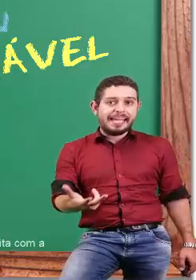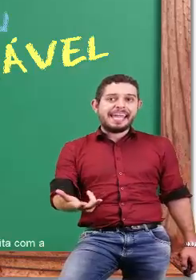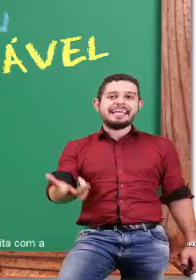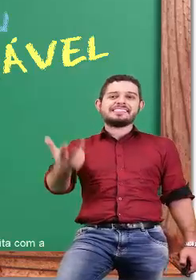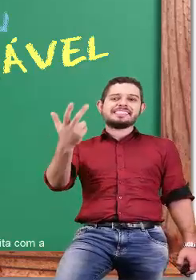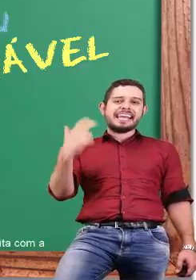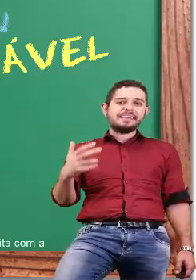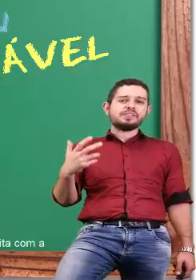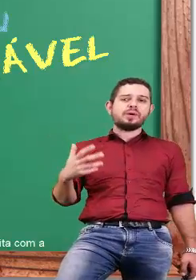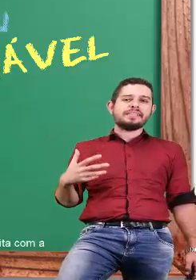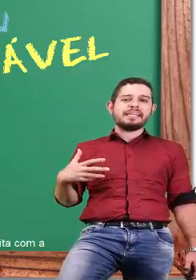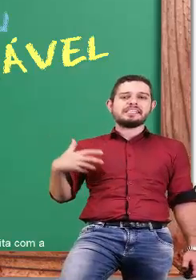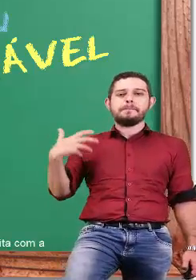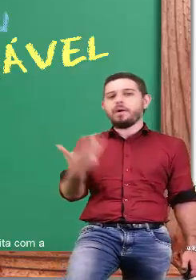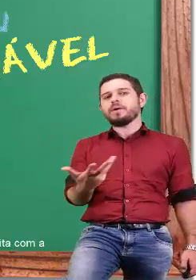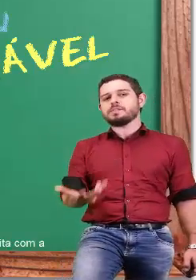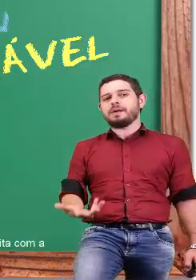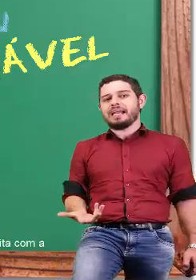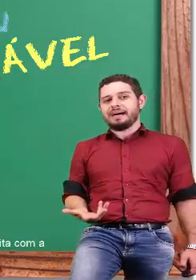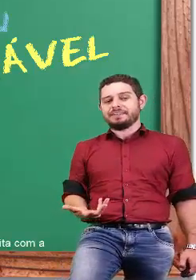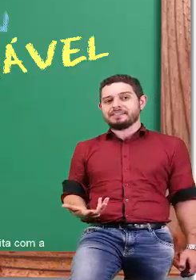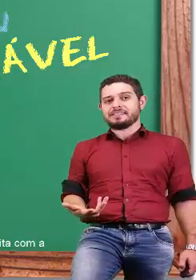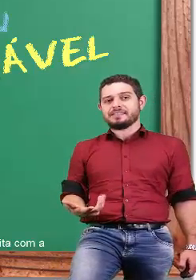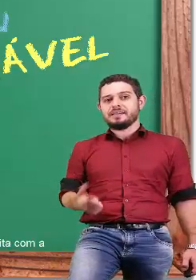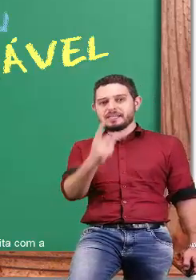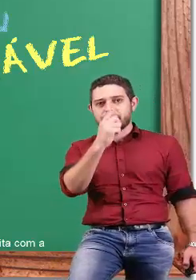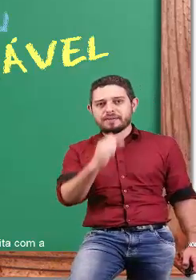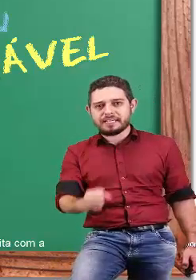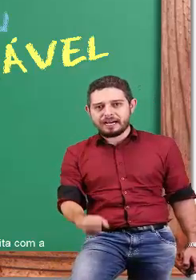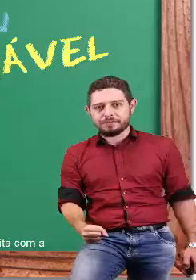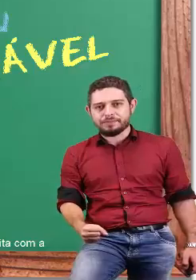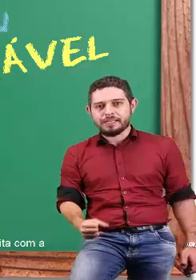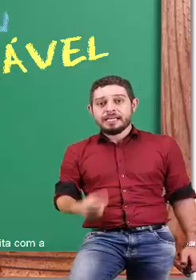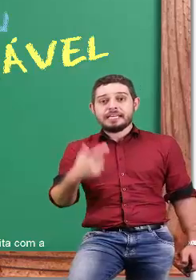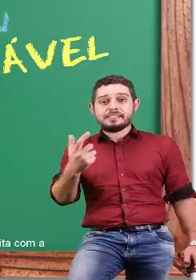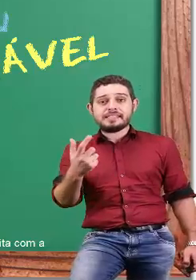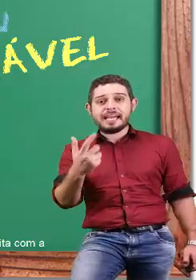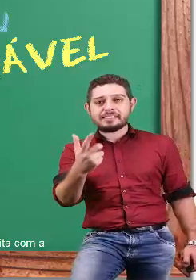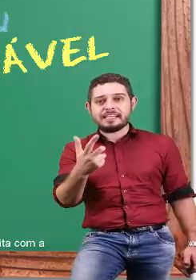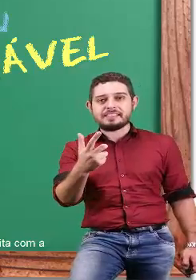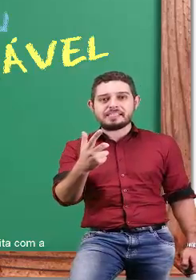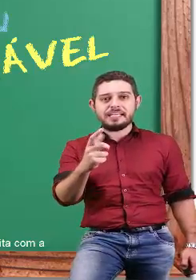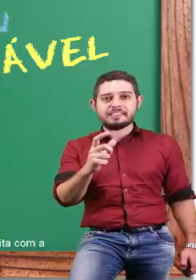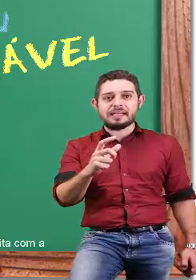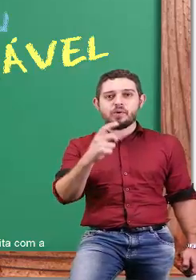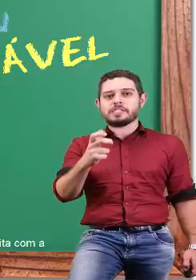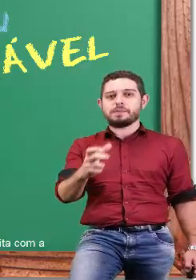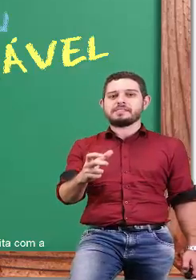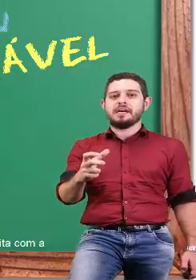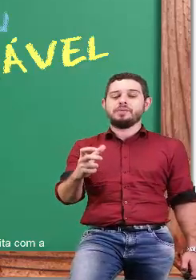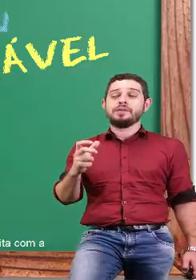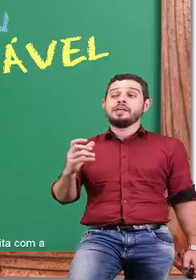Agora, reescreva sua tese em poucas palavras, mas é uma variável. Inicie essa reescrita